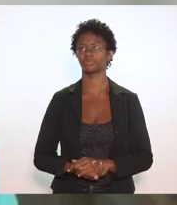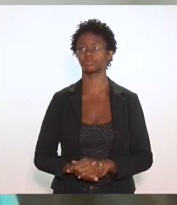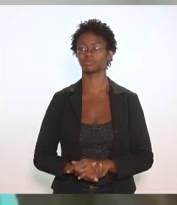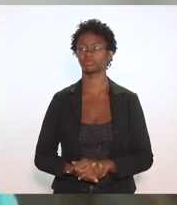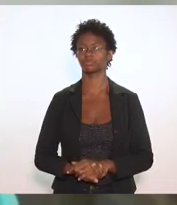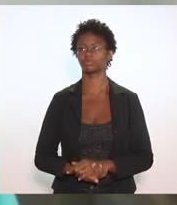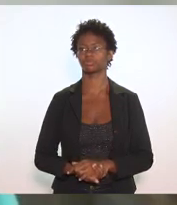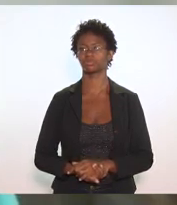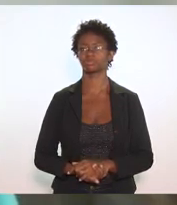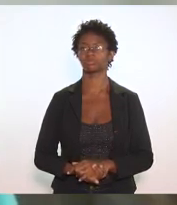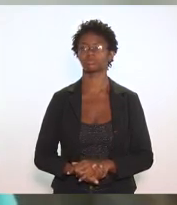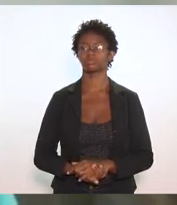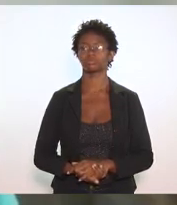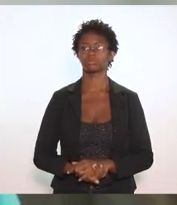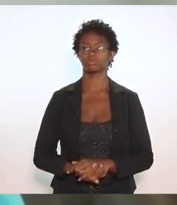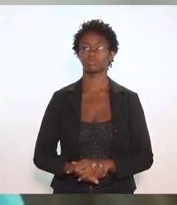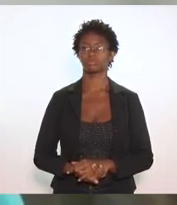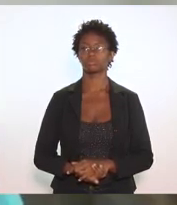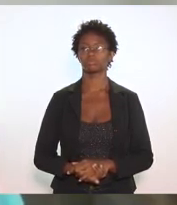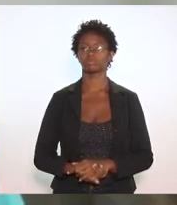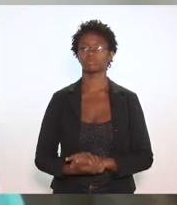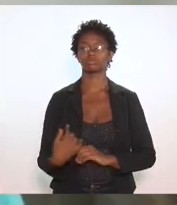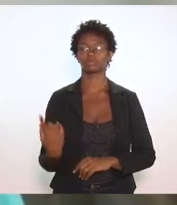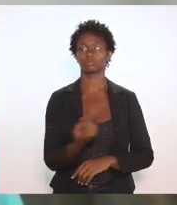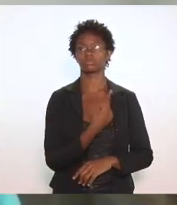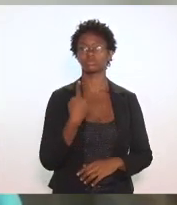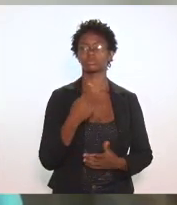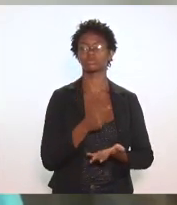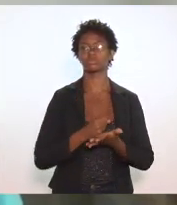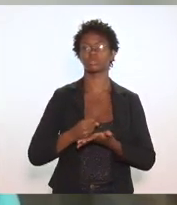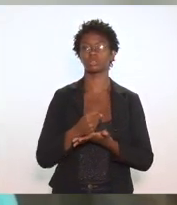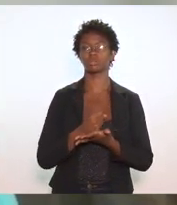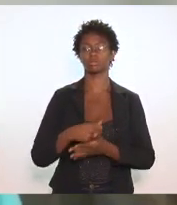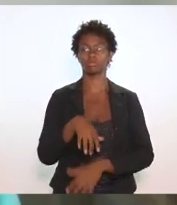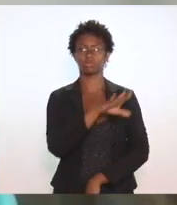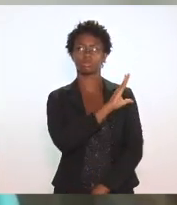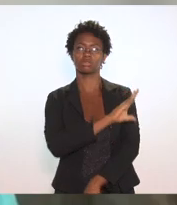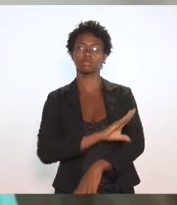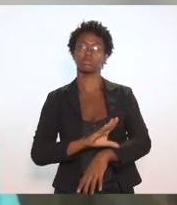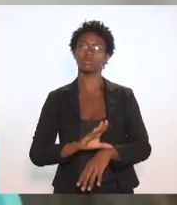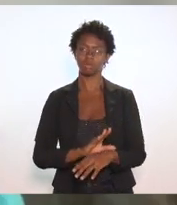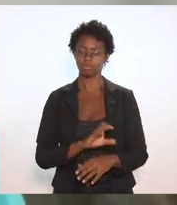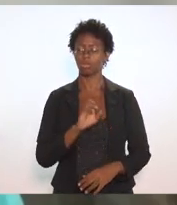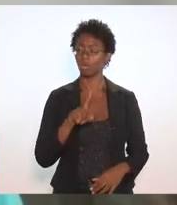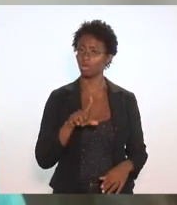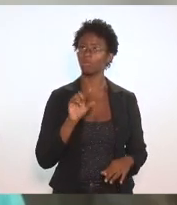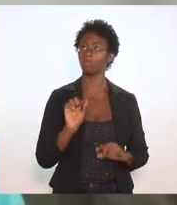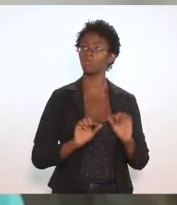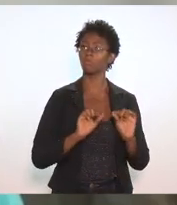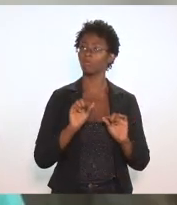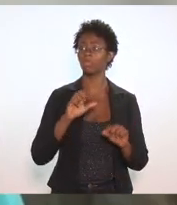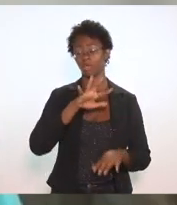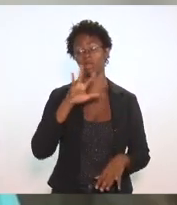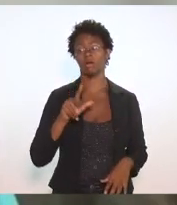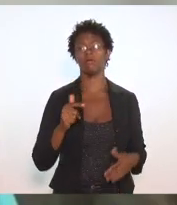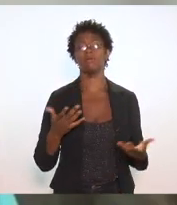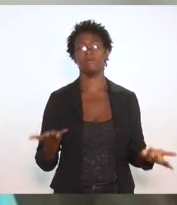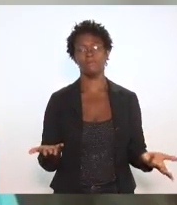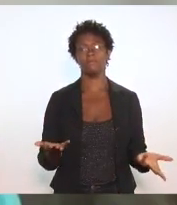nossa matriz cultural, ela é africana. E